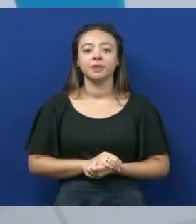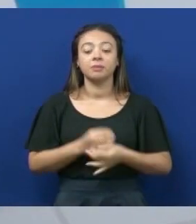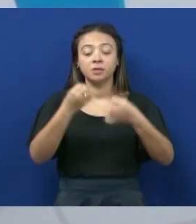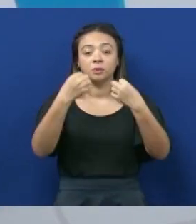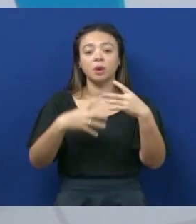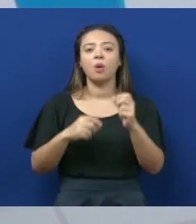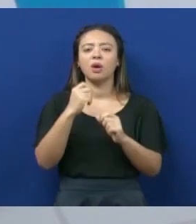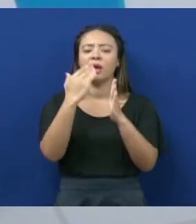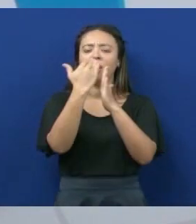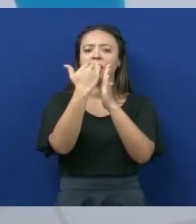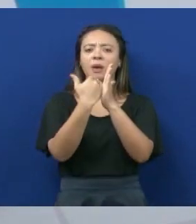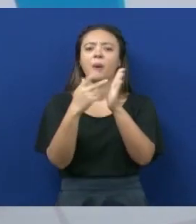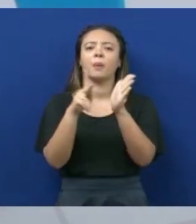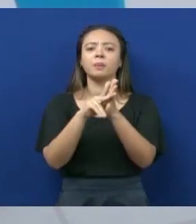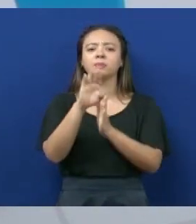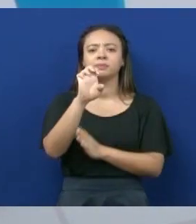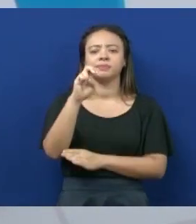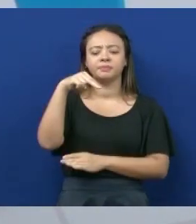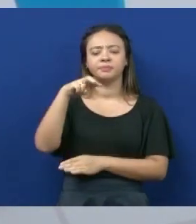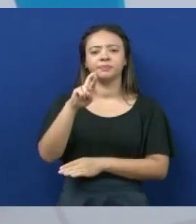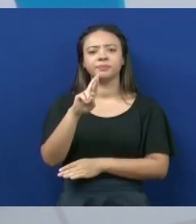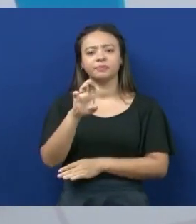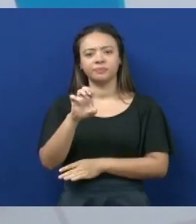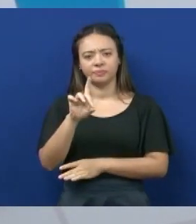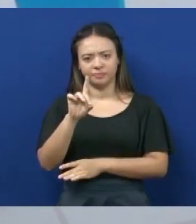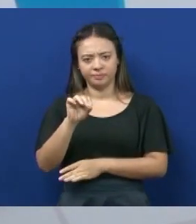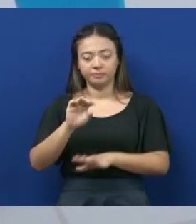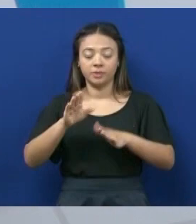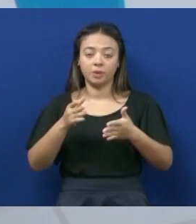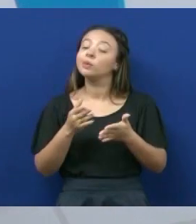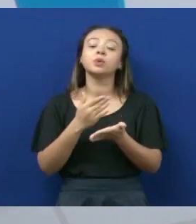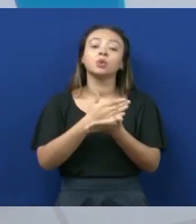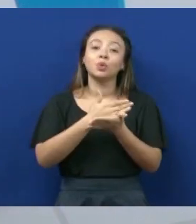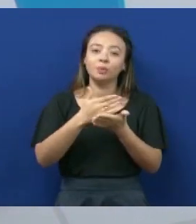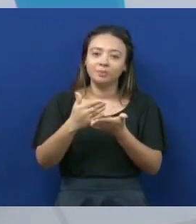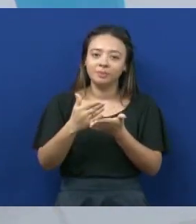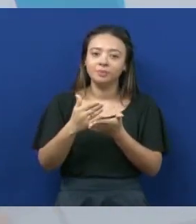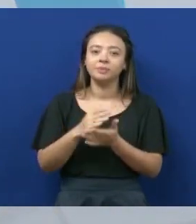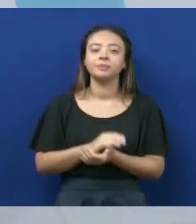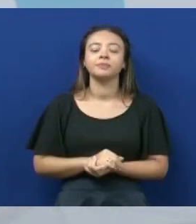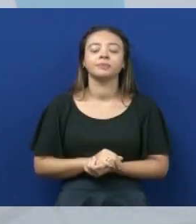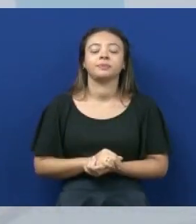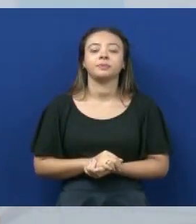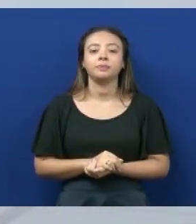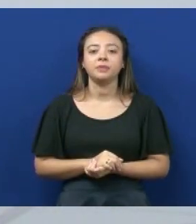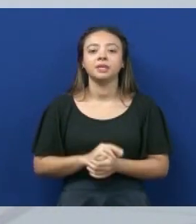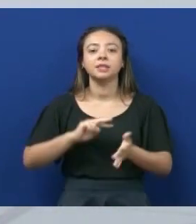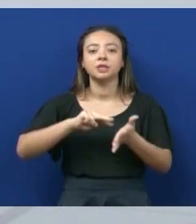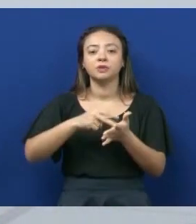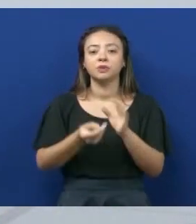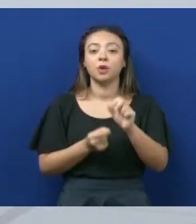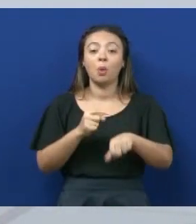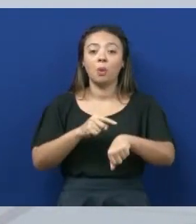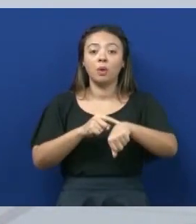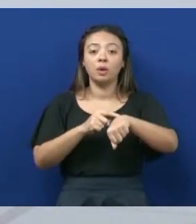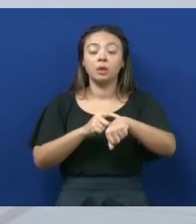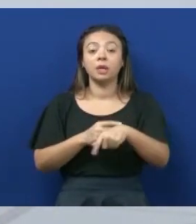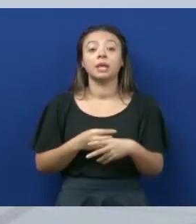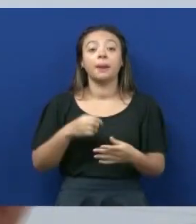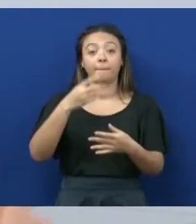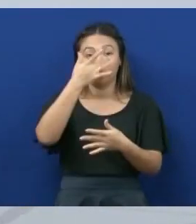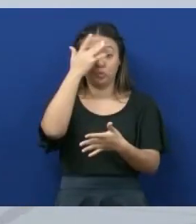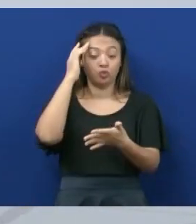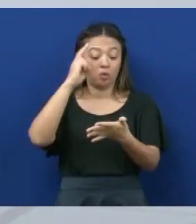elementos do enredo? Olha só, na situação inicial, o equilíbrio é o momento em que o leitor ou o ouvinte